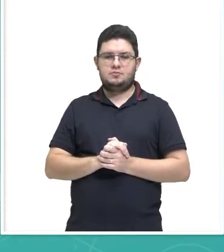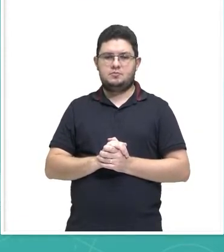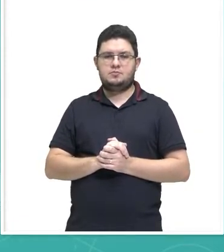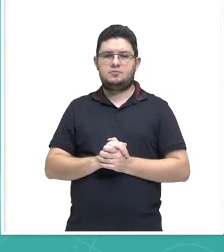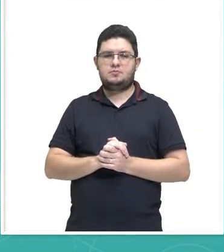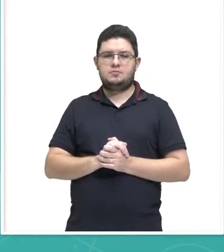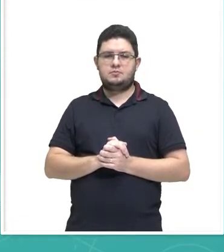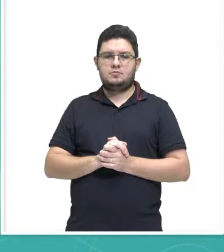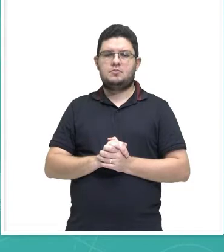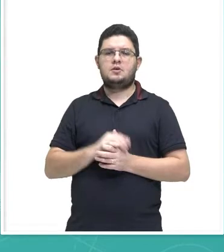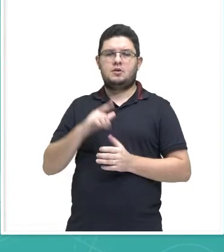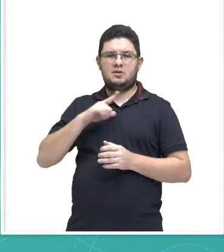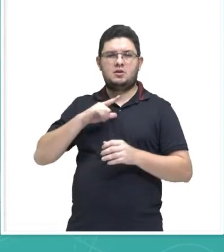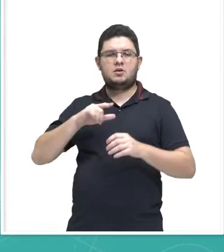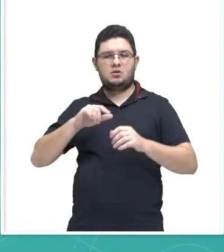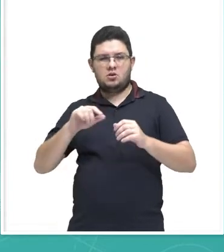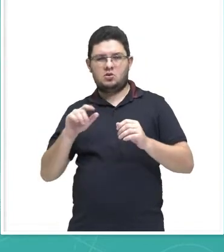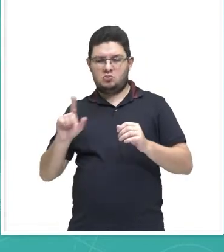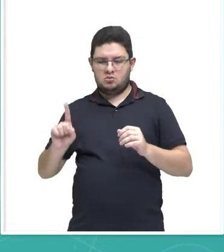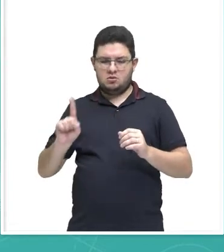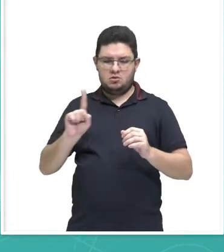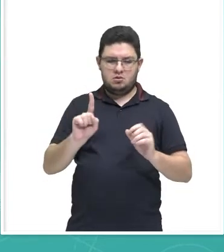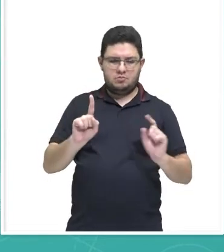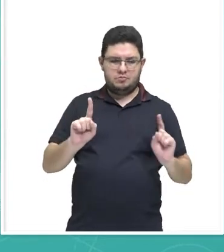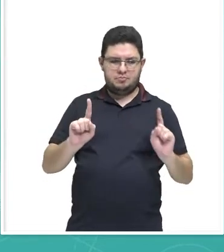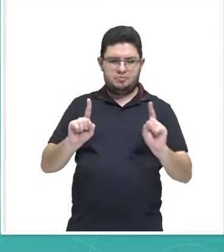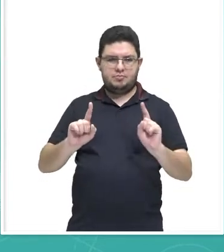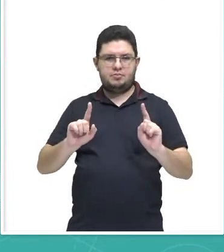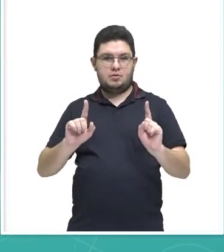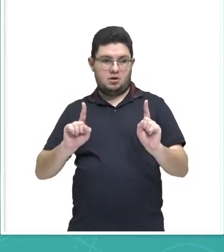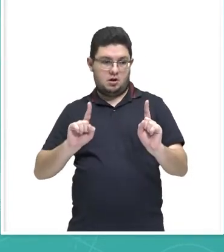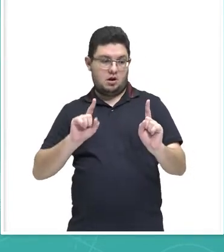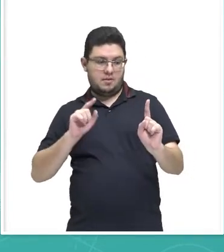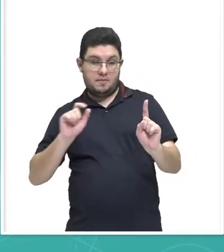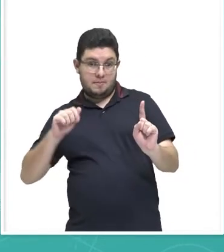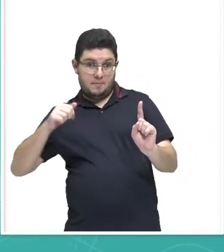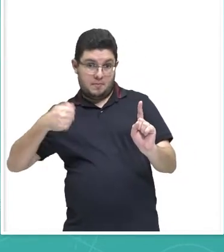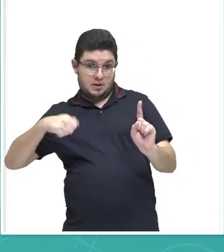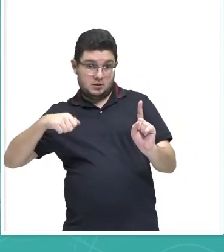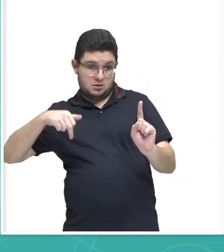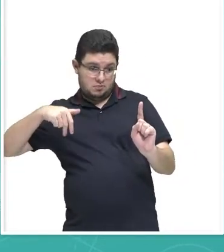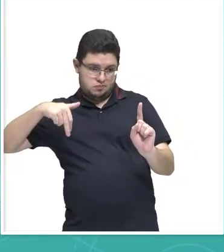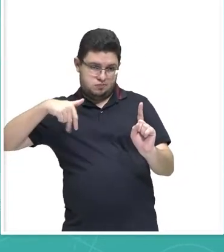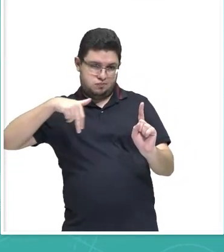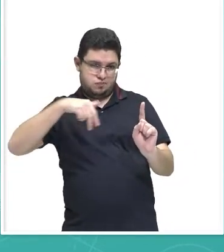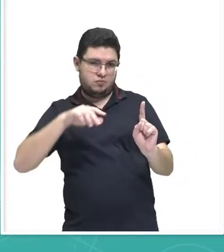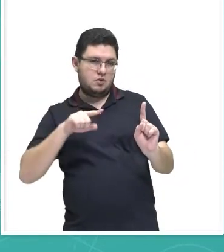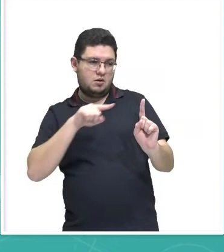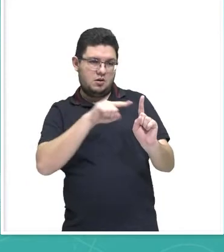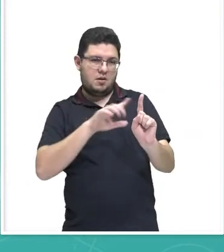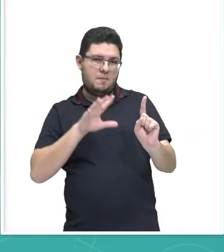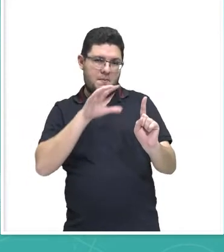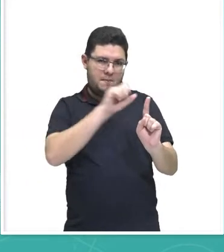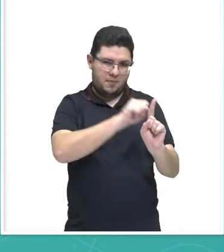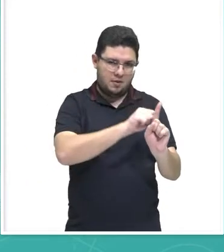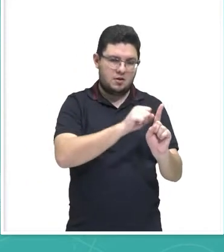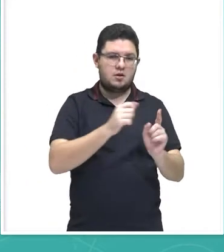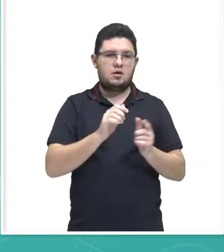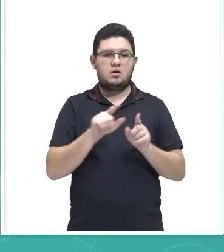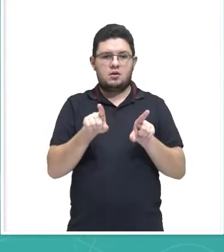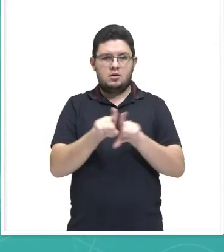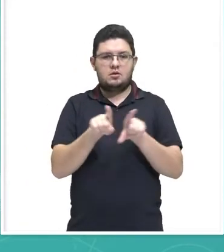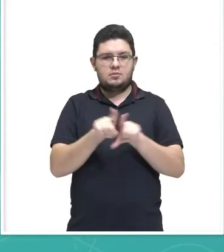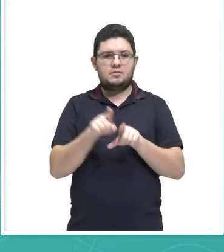uma atividade que exige muito, né, da gente, que a gente precisa correr. Nós temos a amarelinha